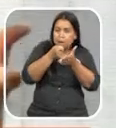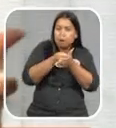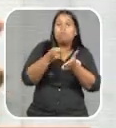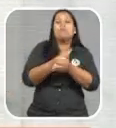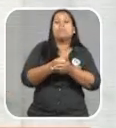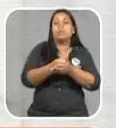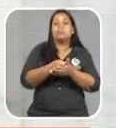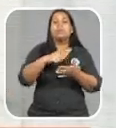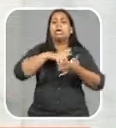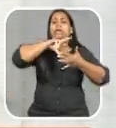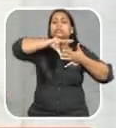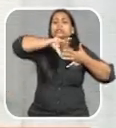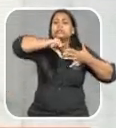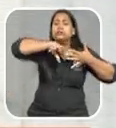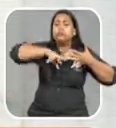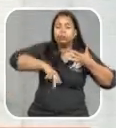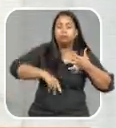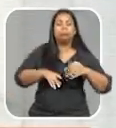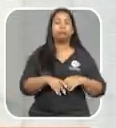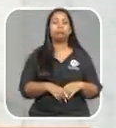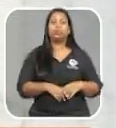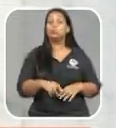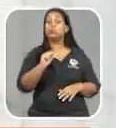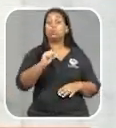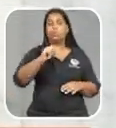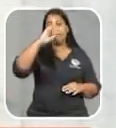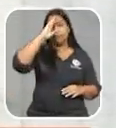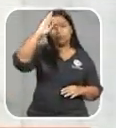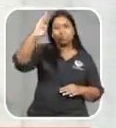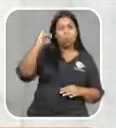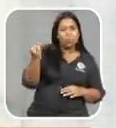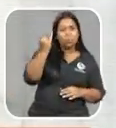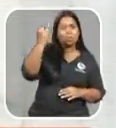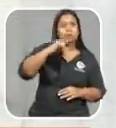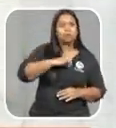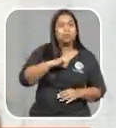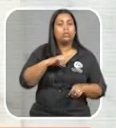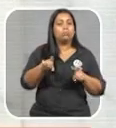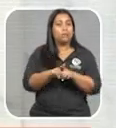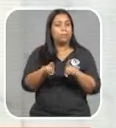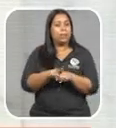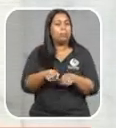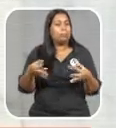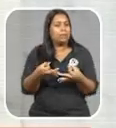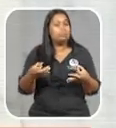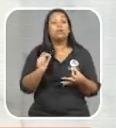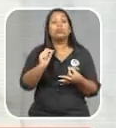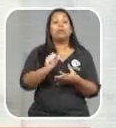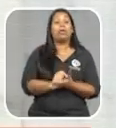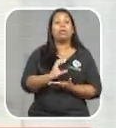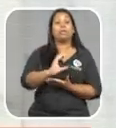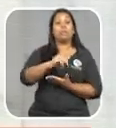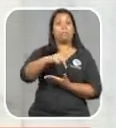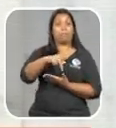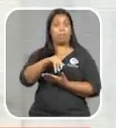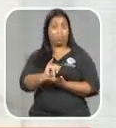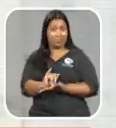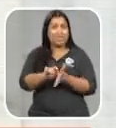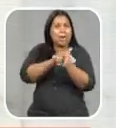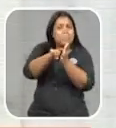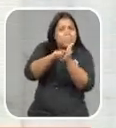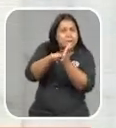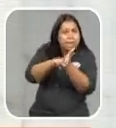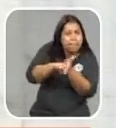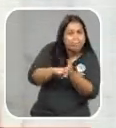que é a CPI, que é um instrumento muito poderoso para fiscalizar, para jogar a luz, para dar transparência a coisas que a gente